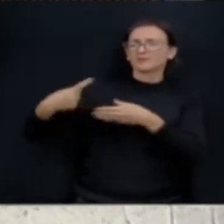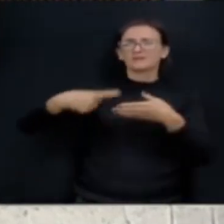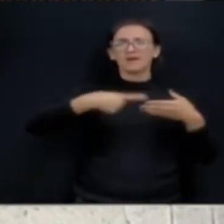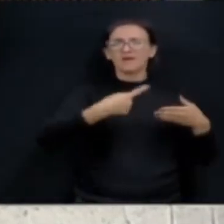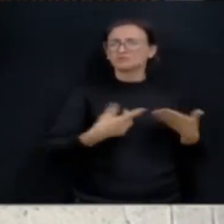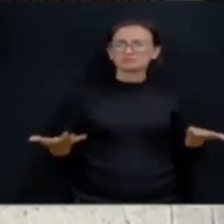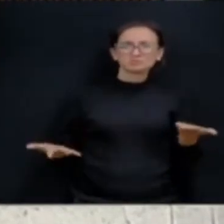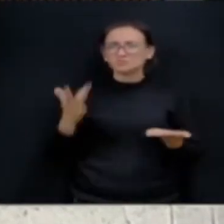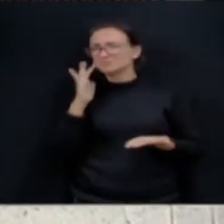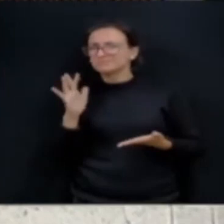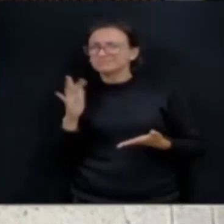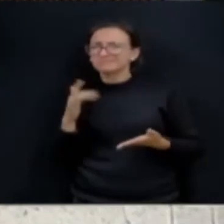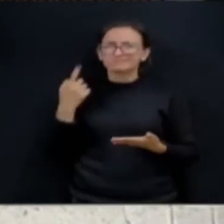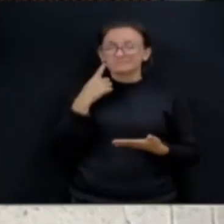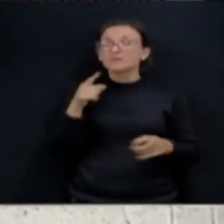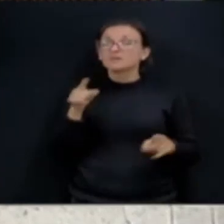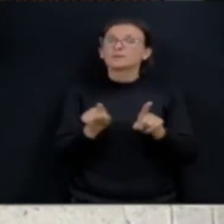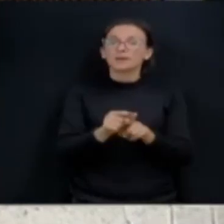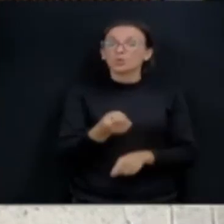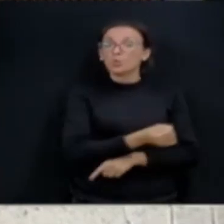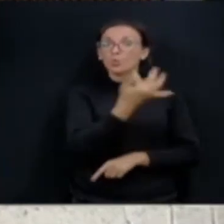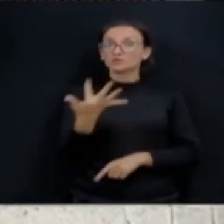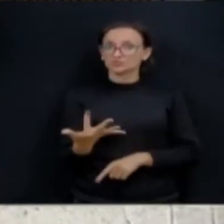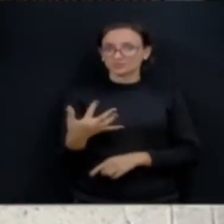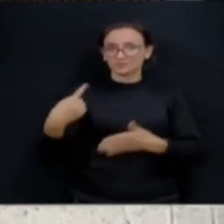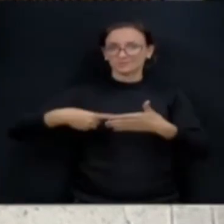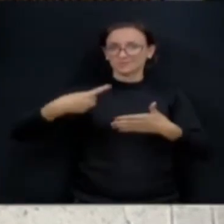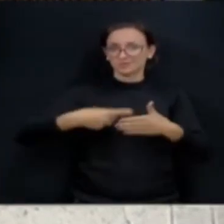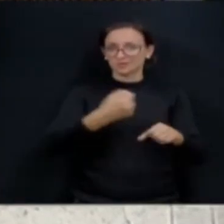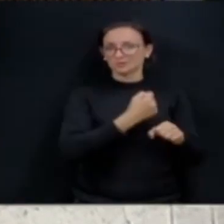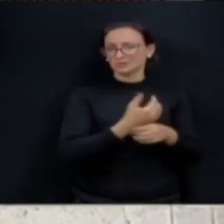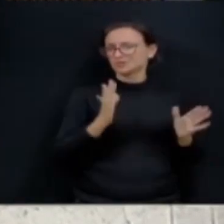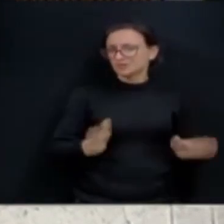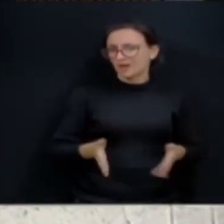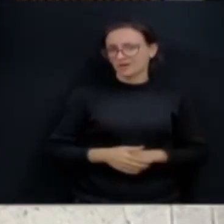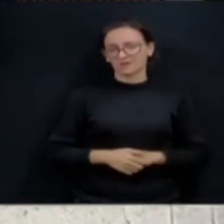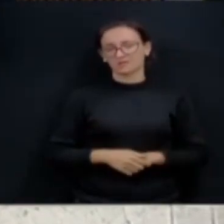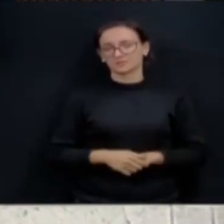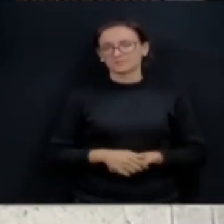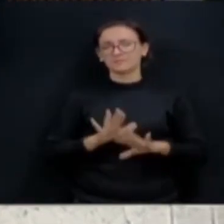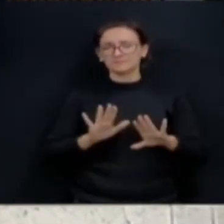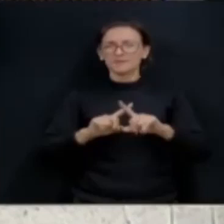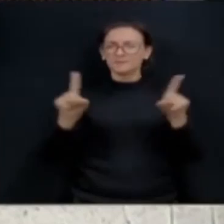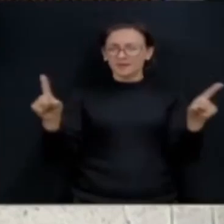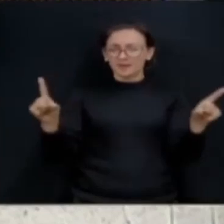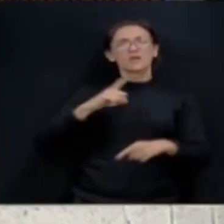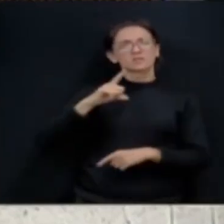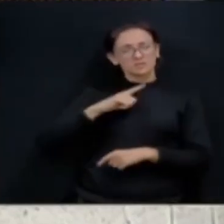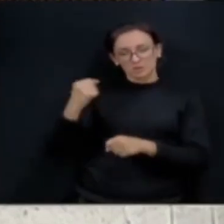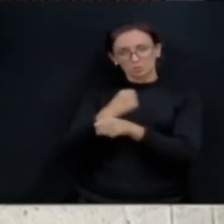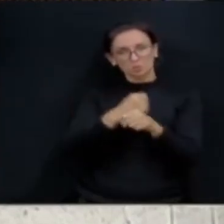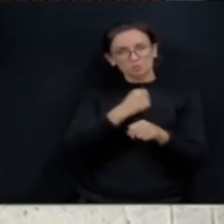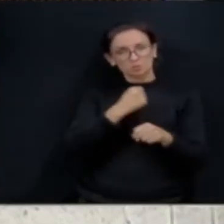questionável, e também as quantidades de praças. Por fim, o passivo das obras, ou seja, obras que já foram pagas pelo